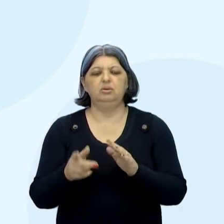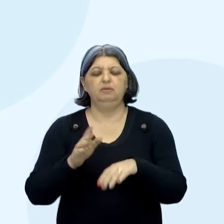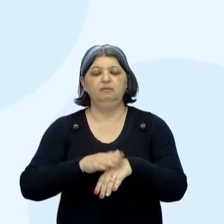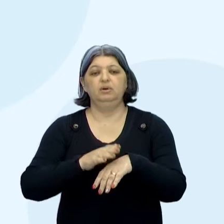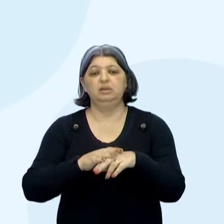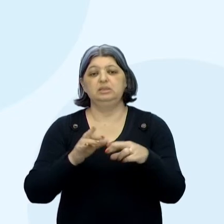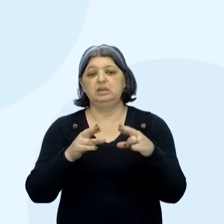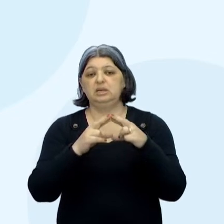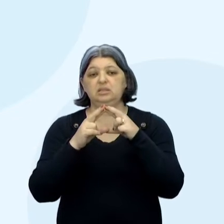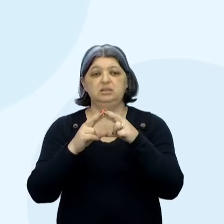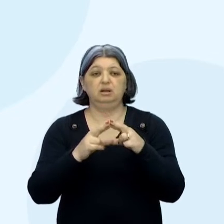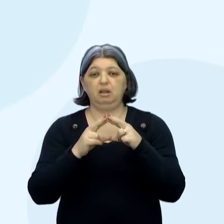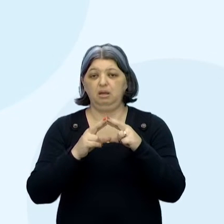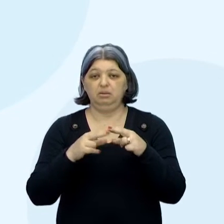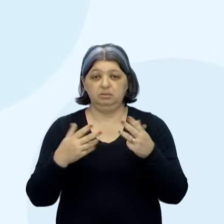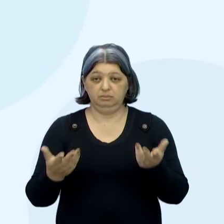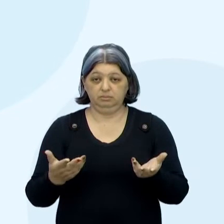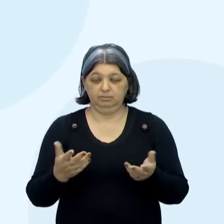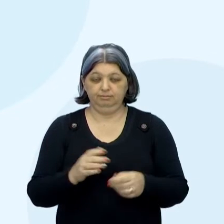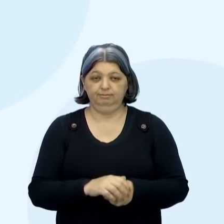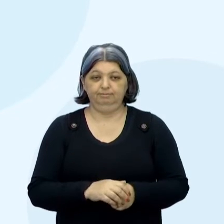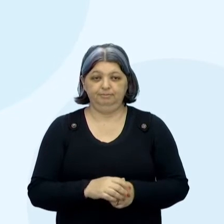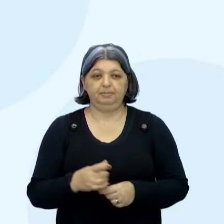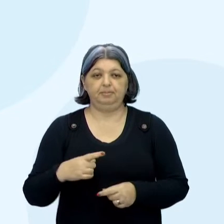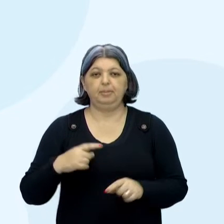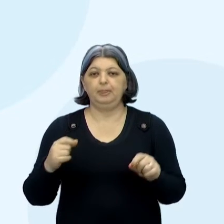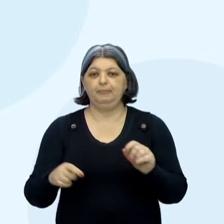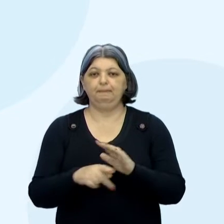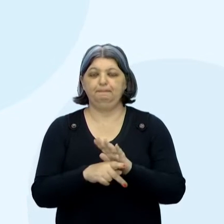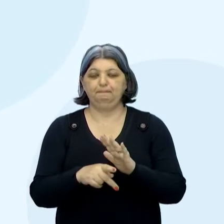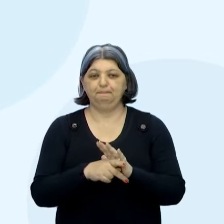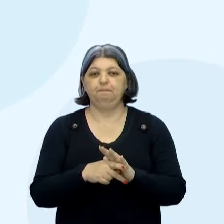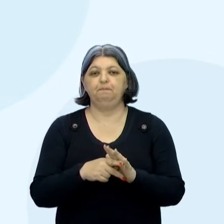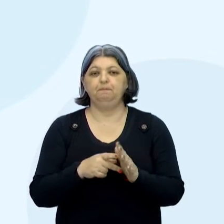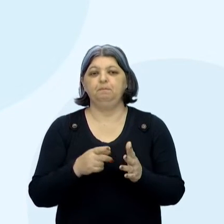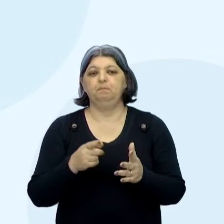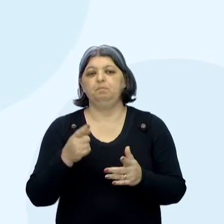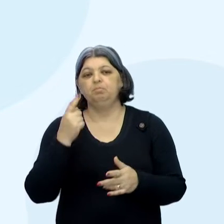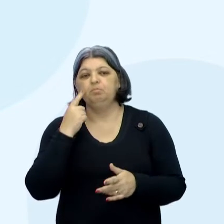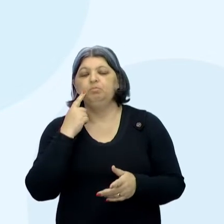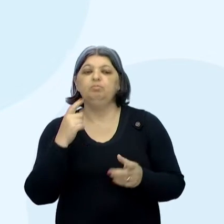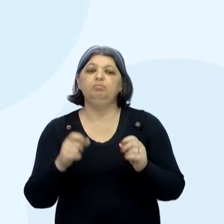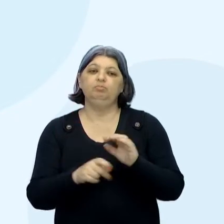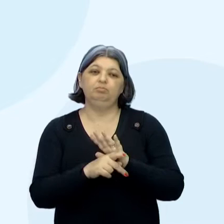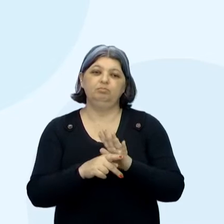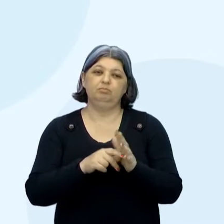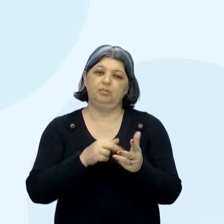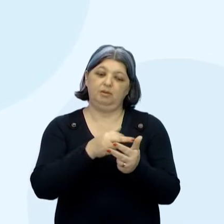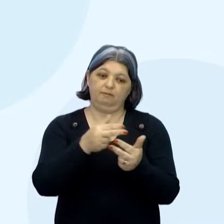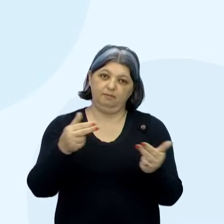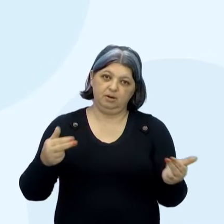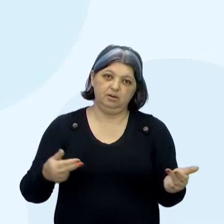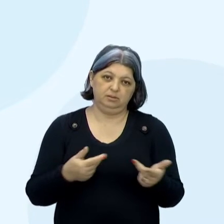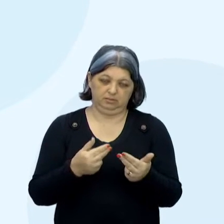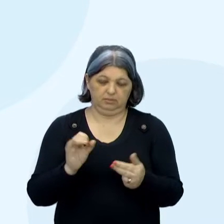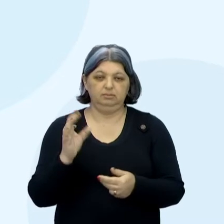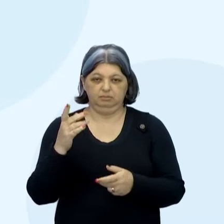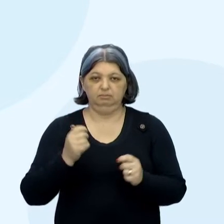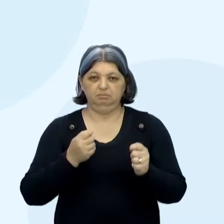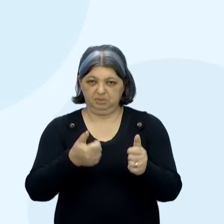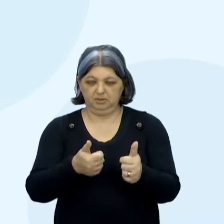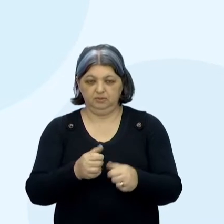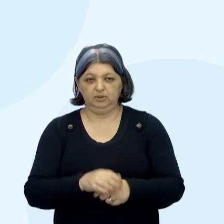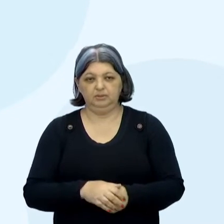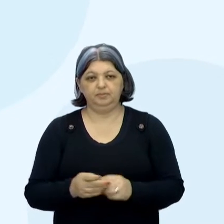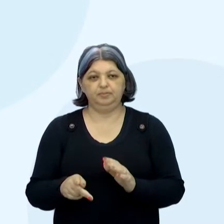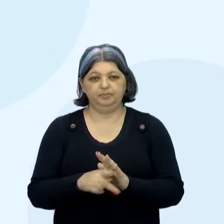O que a gente ganha com isso? Movimenta uma cadeia produtiva imensa, né? Reciclar